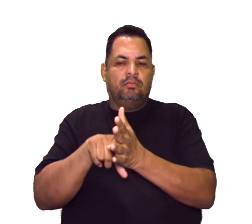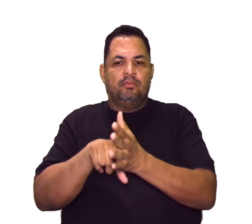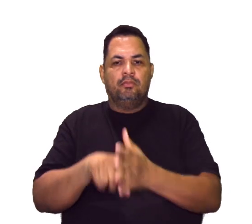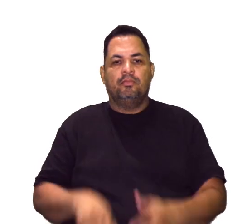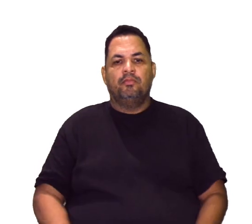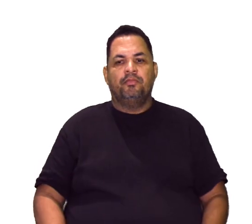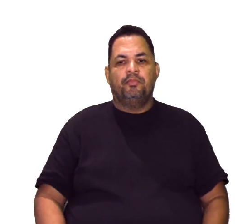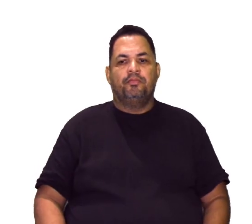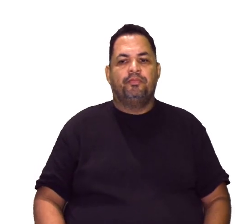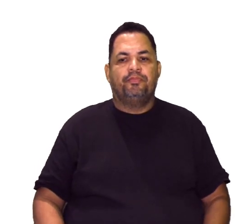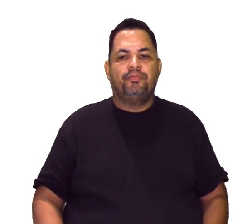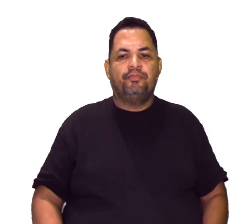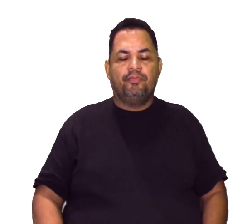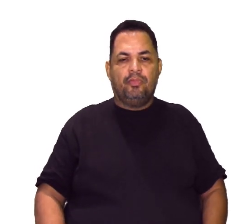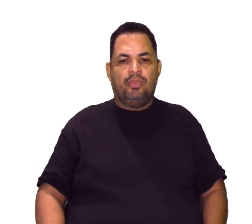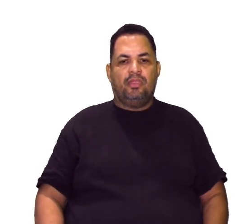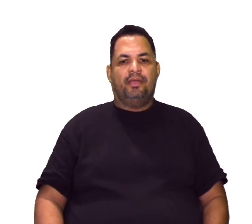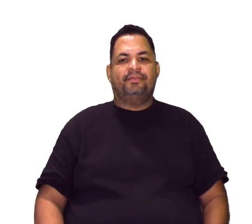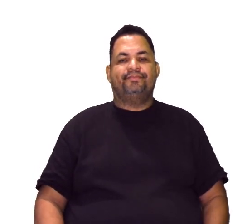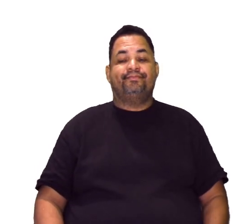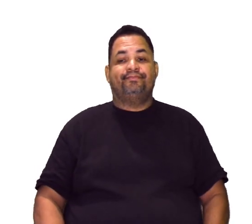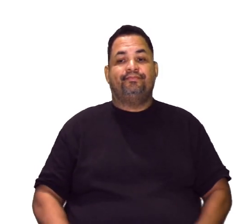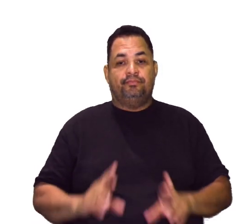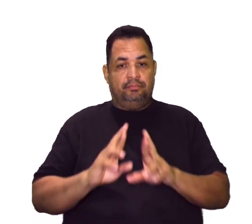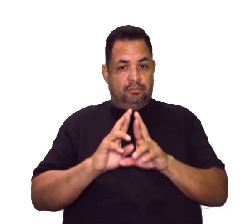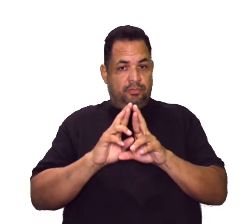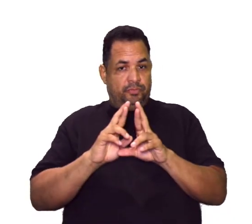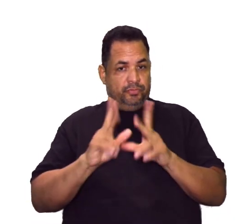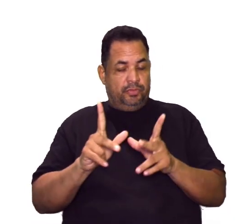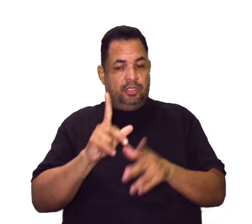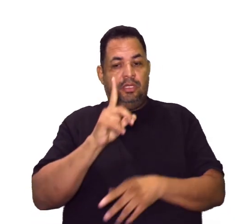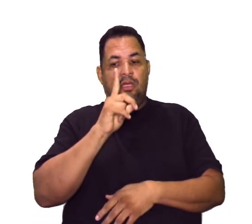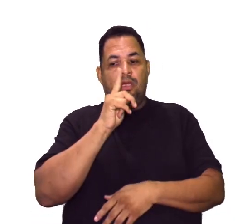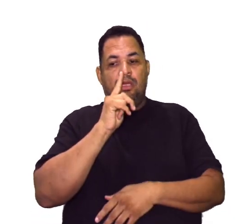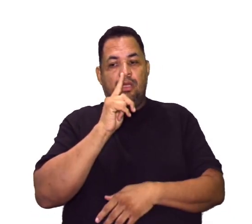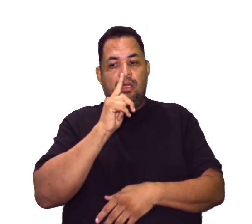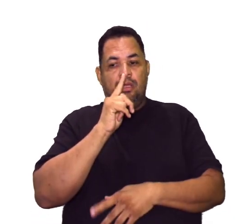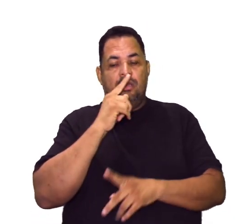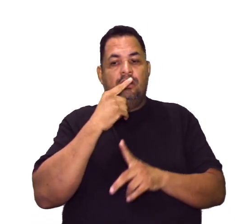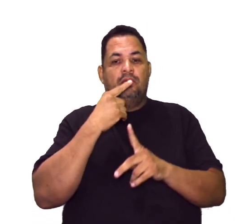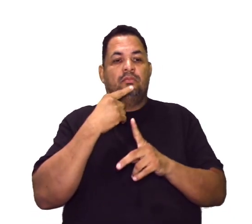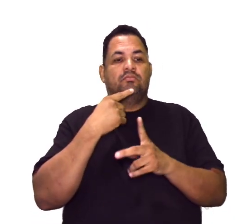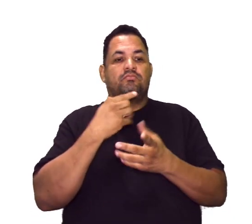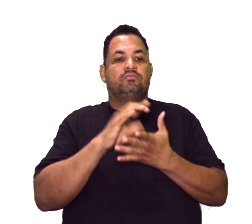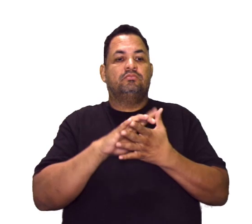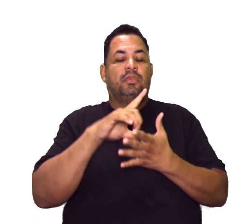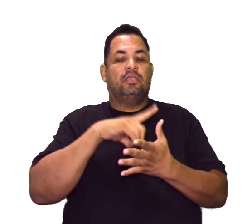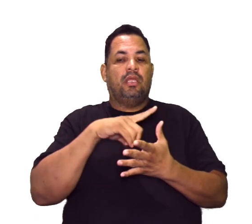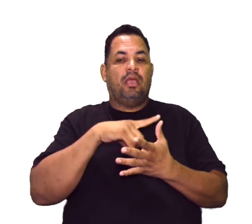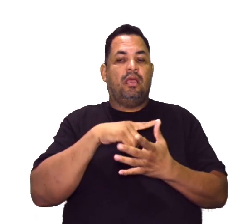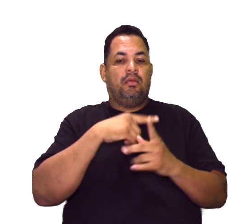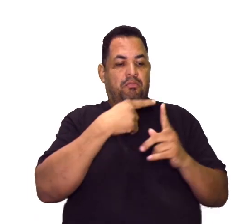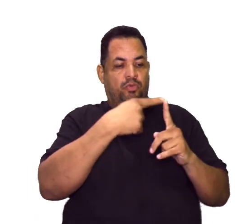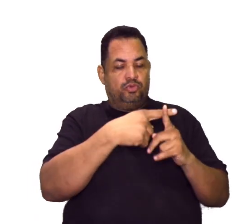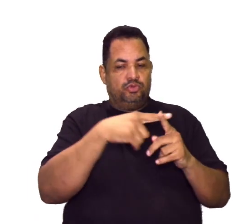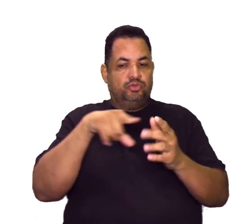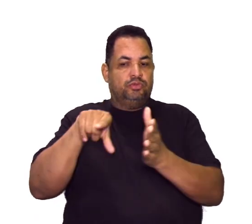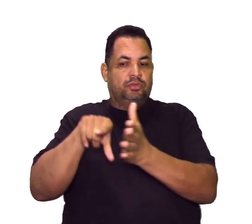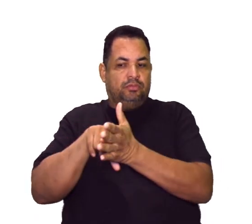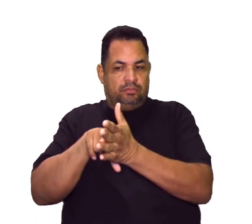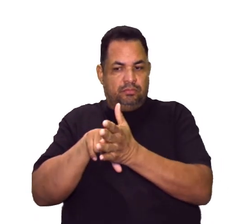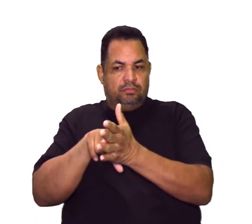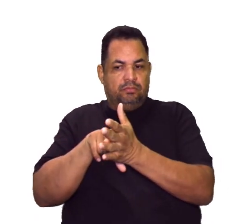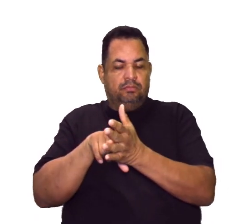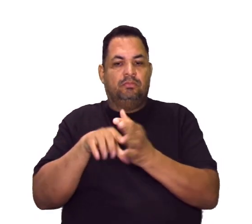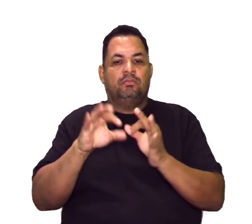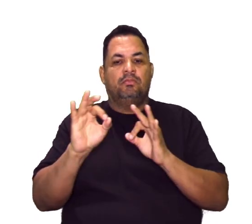mais? Já com relação à água, por que a molécula é polar? A